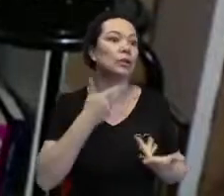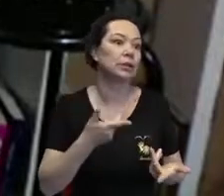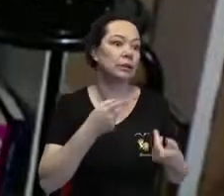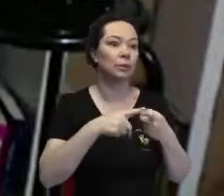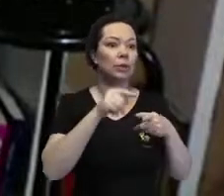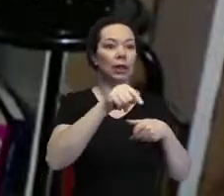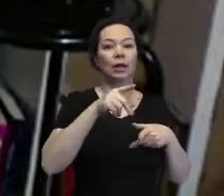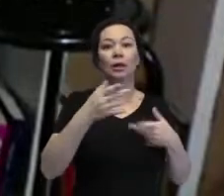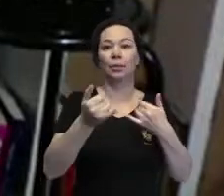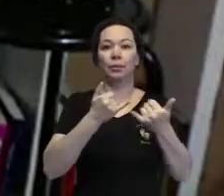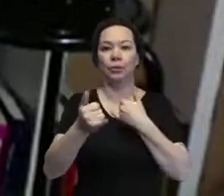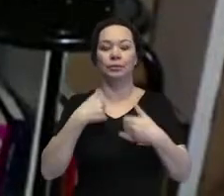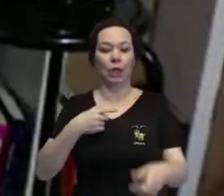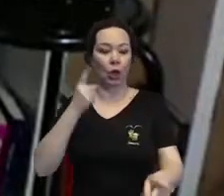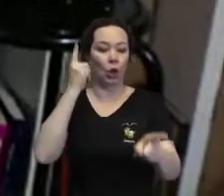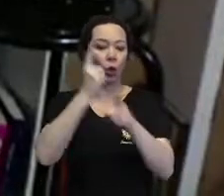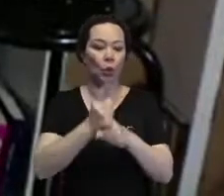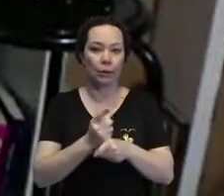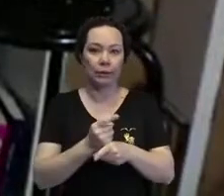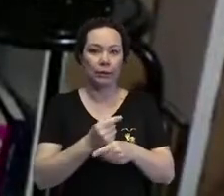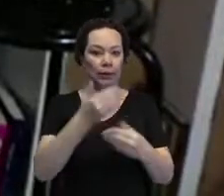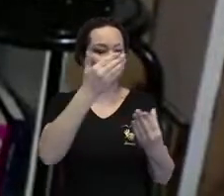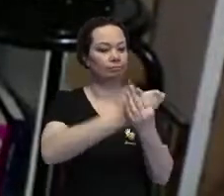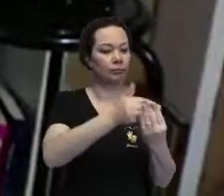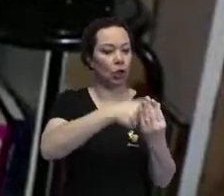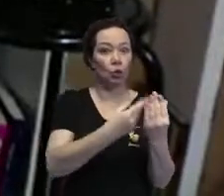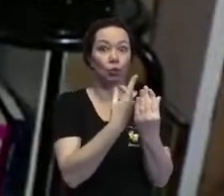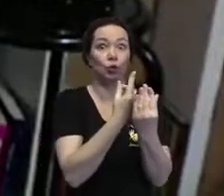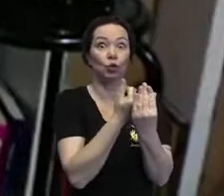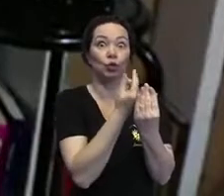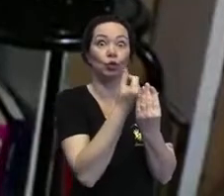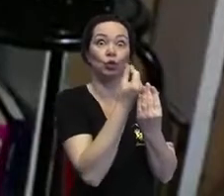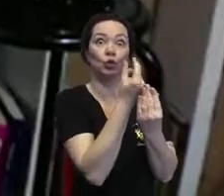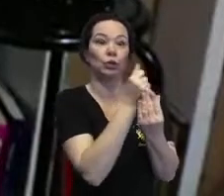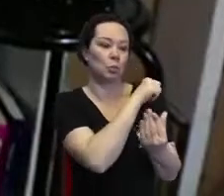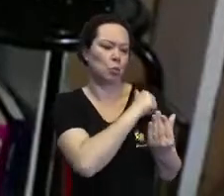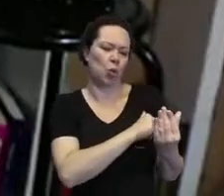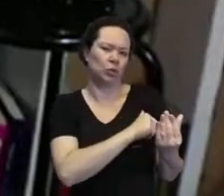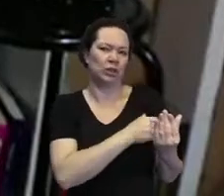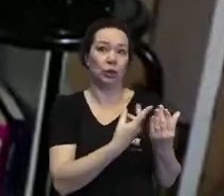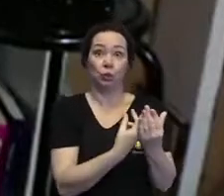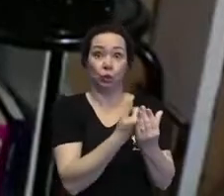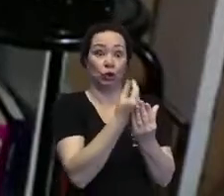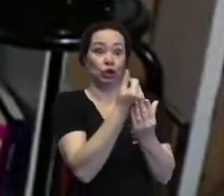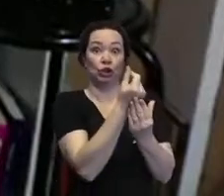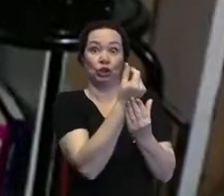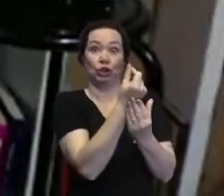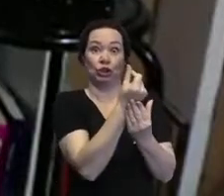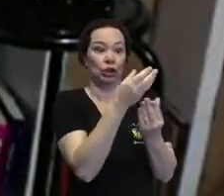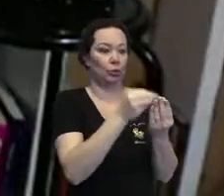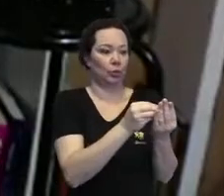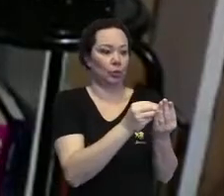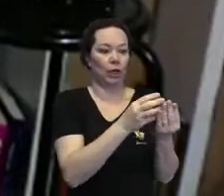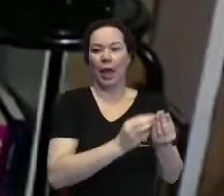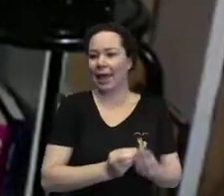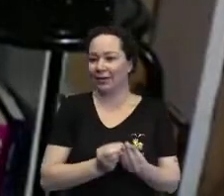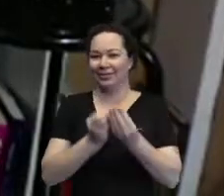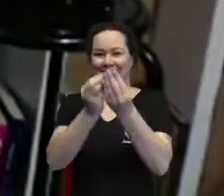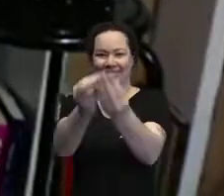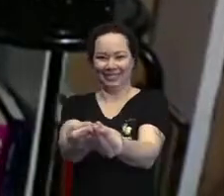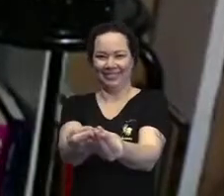uma carteira cheia de dinheiro para uma senhora na rua, porque ela perdeu. A gente não pode ser elogiado por